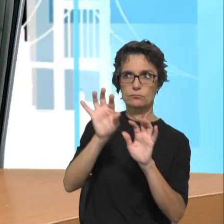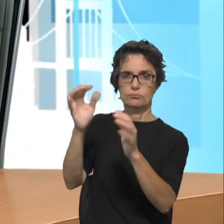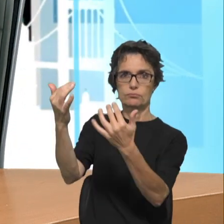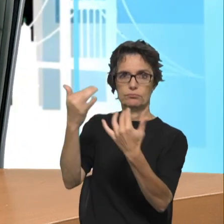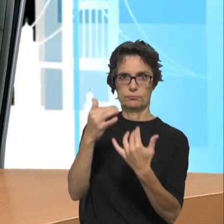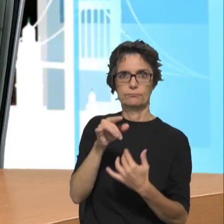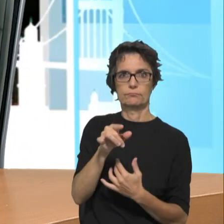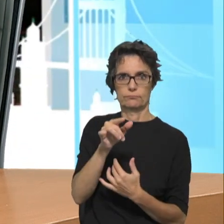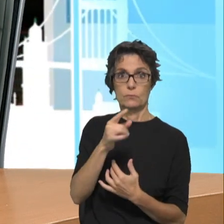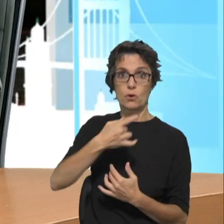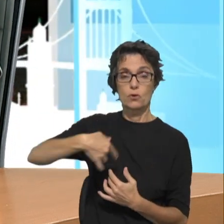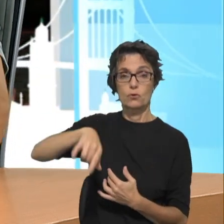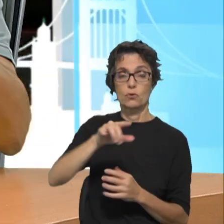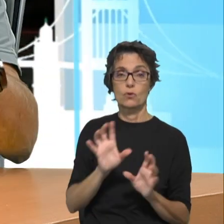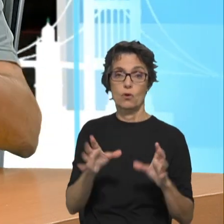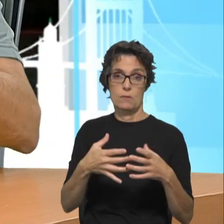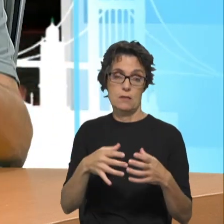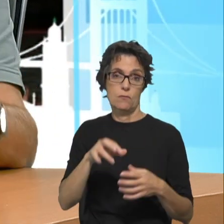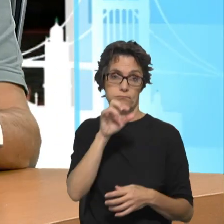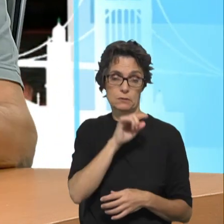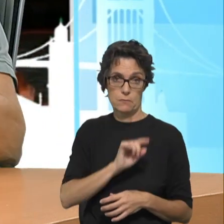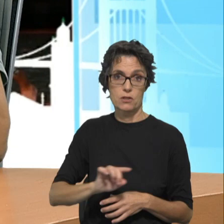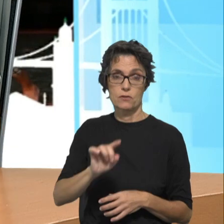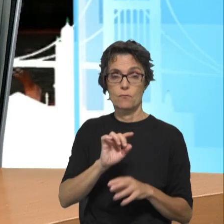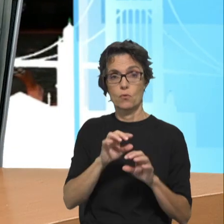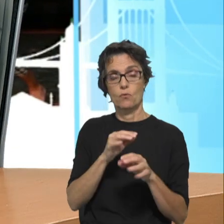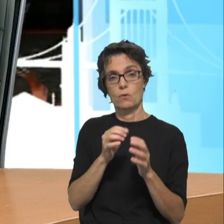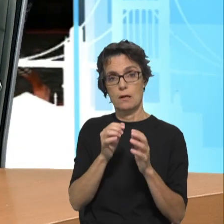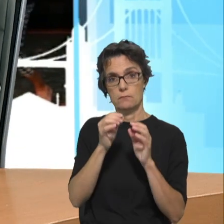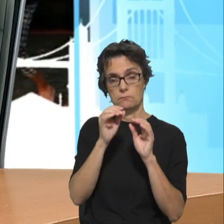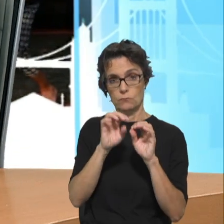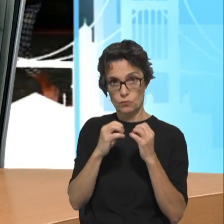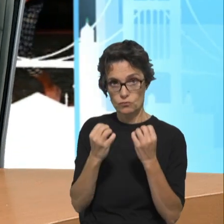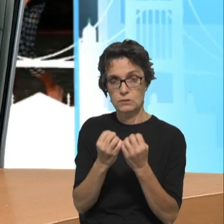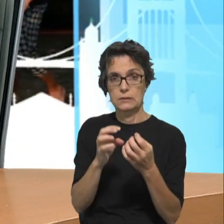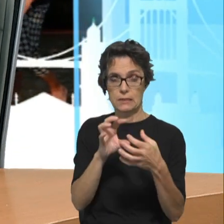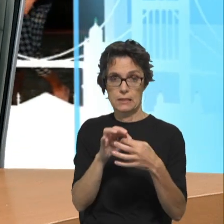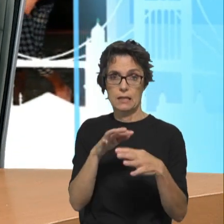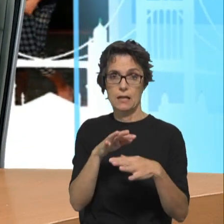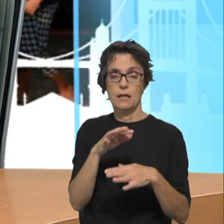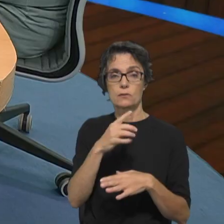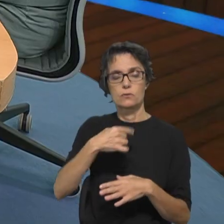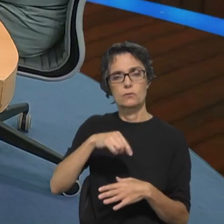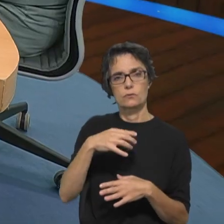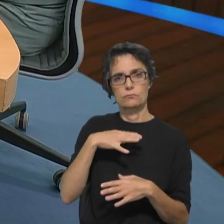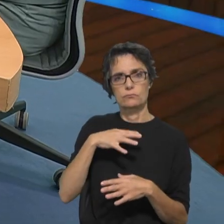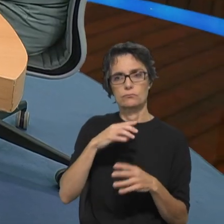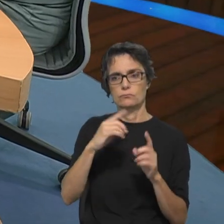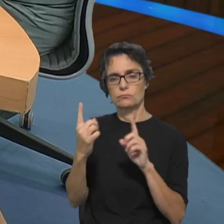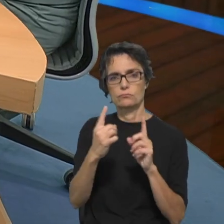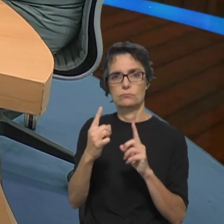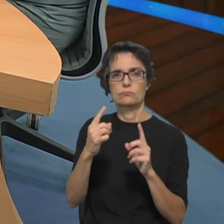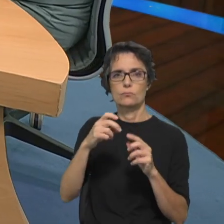Comissão Episcopal, que ocupa a pastoral social e a mobilidade humana, tem particular